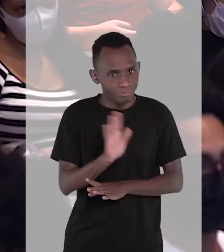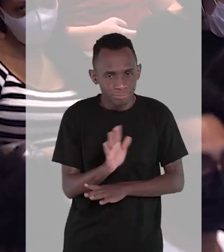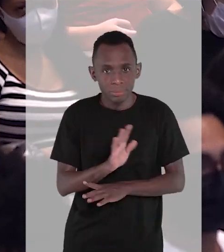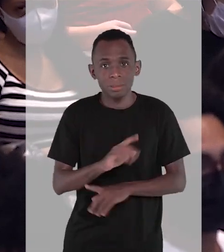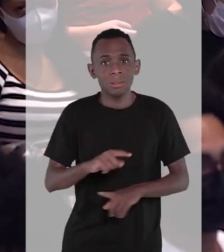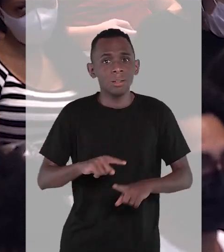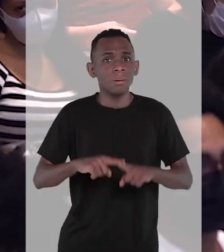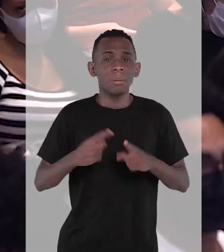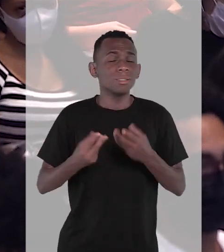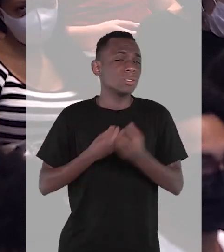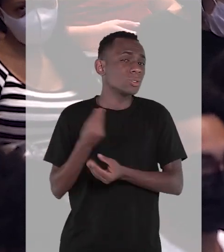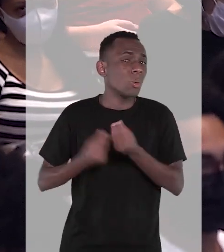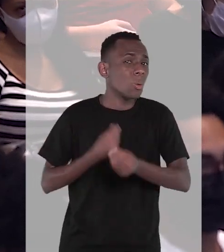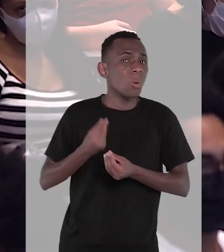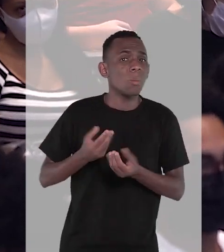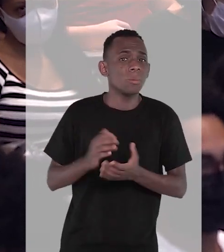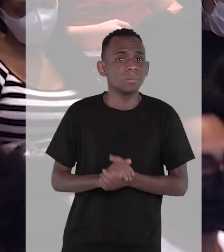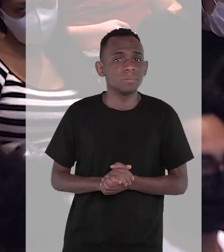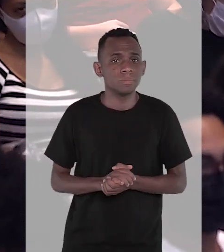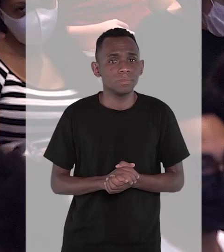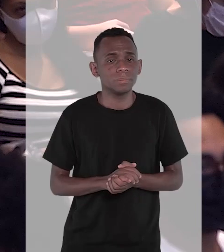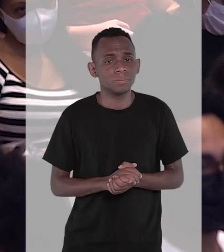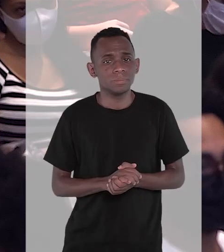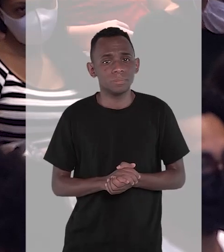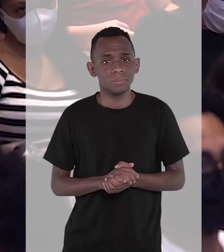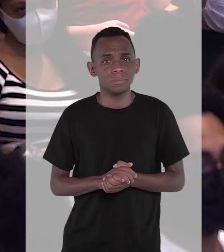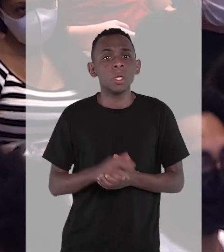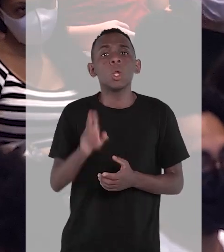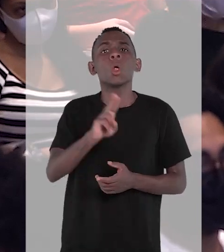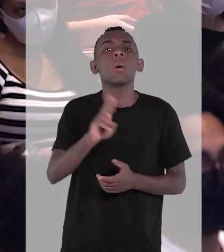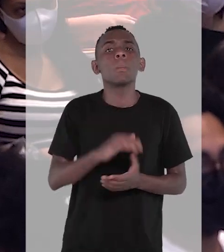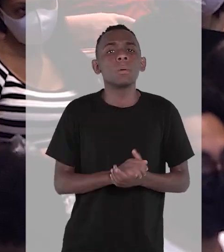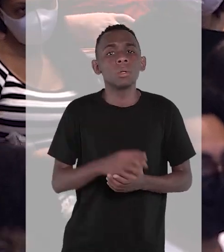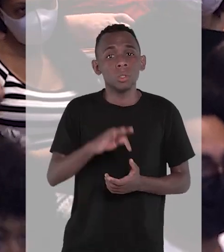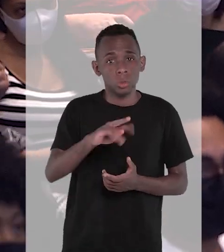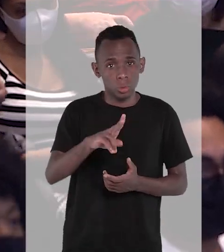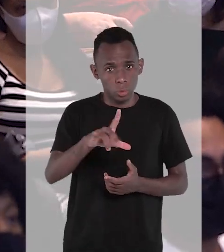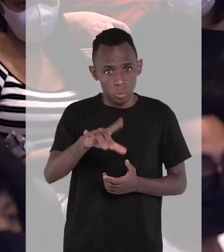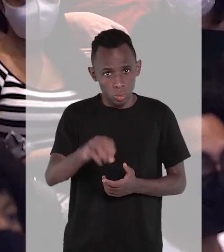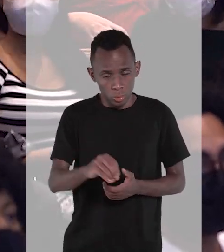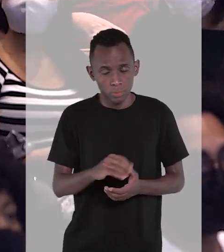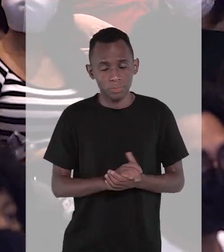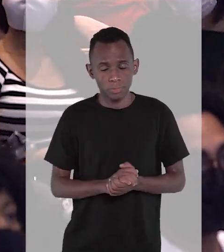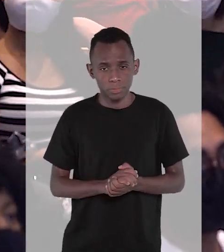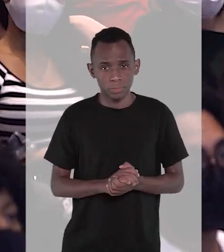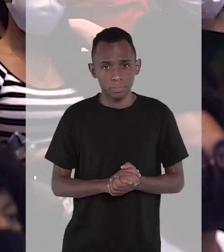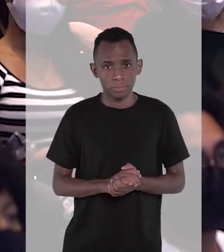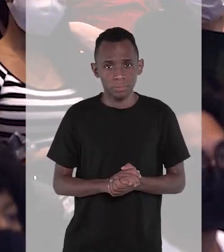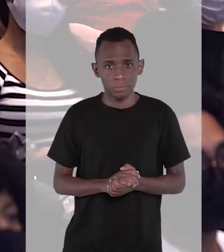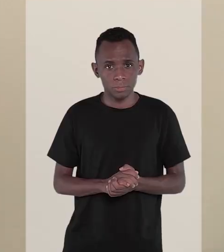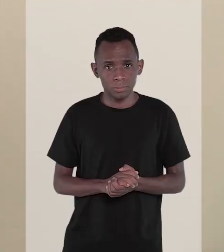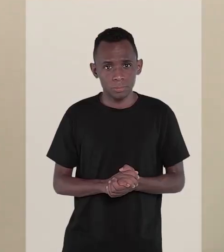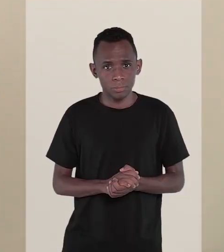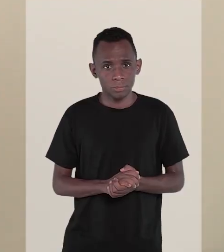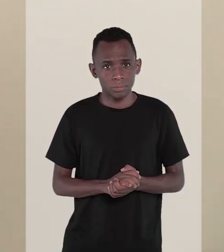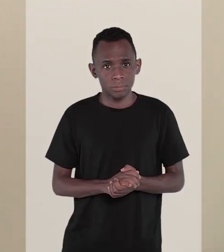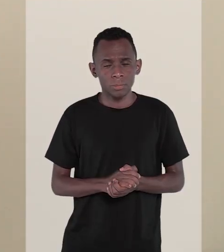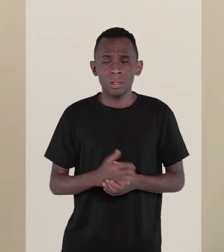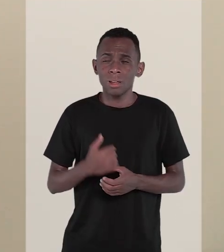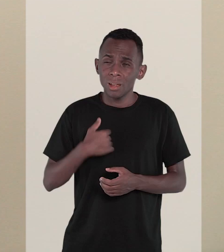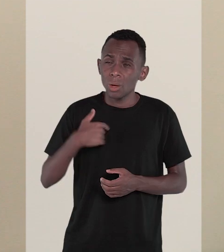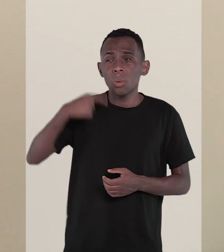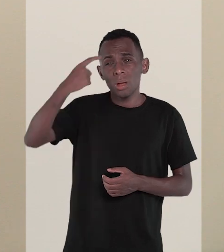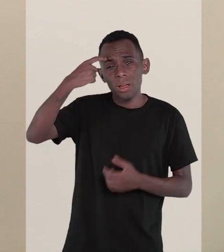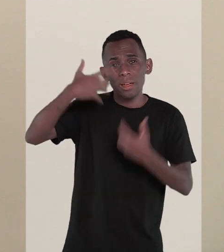mas isso eu acho que é tão assim, que não precisava ser, né? Muito obrigado. Qual é mesmo o seu nome? Túlio. Túlio. Eu não